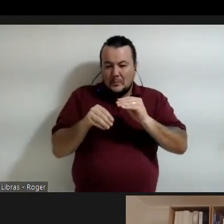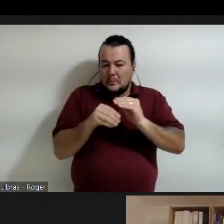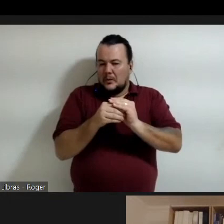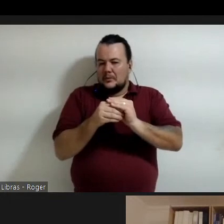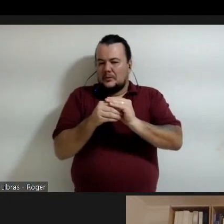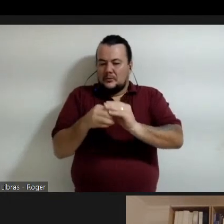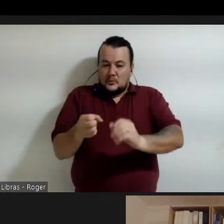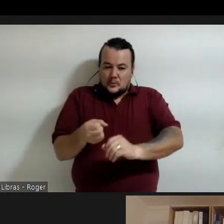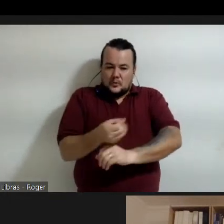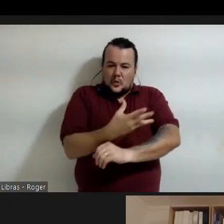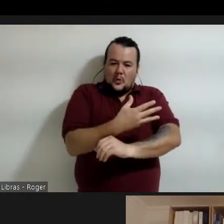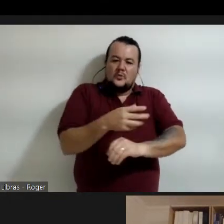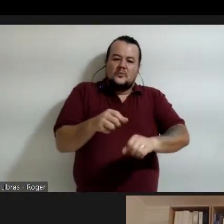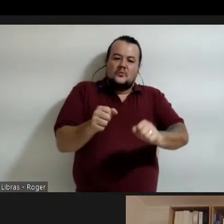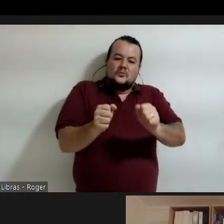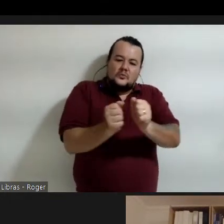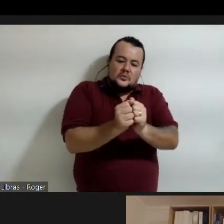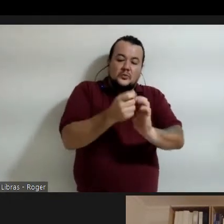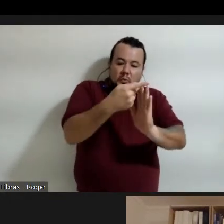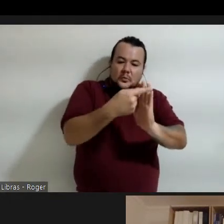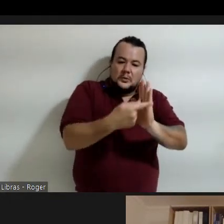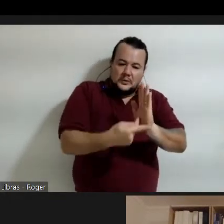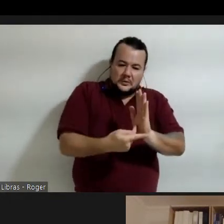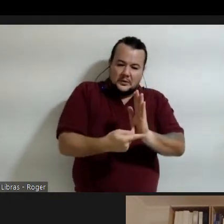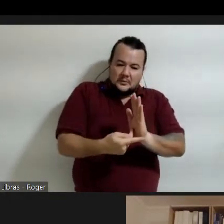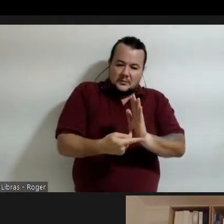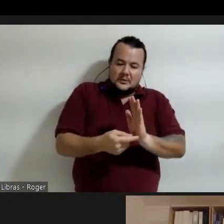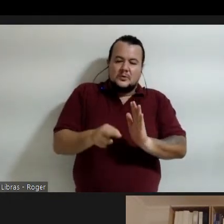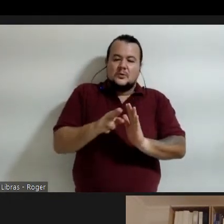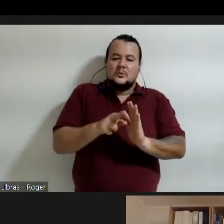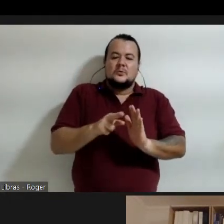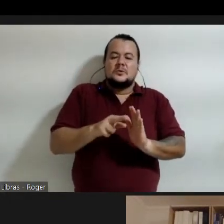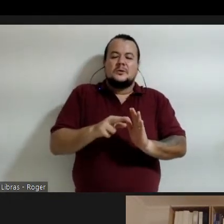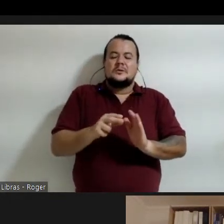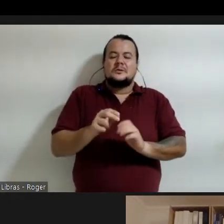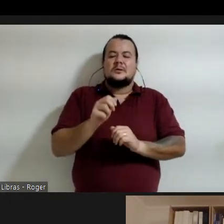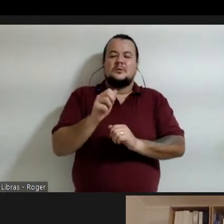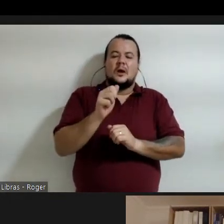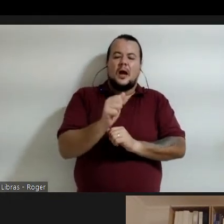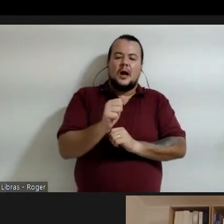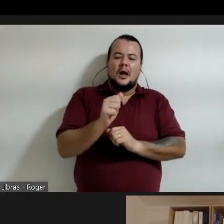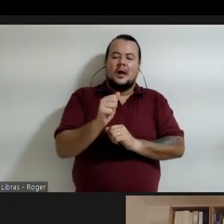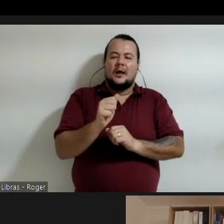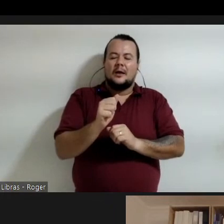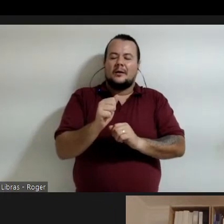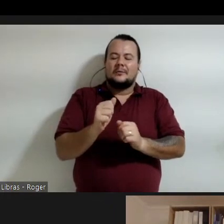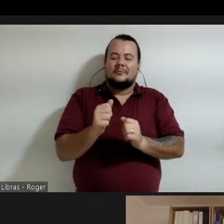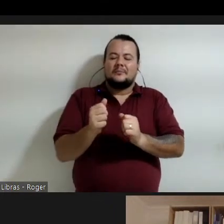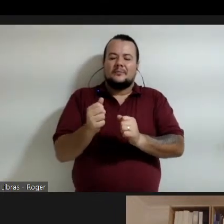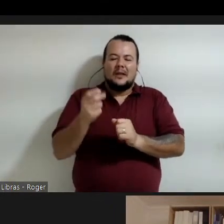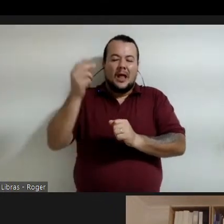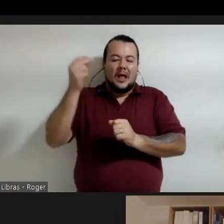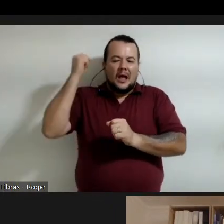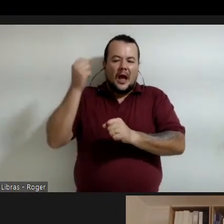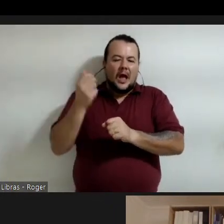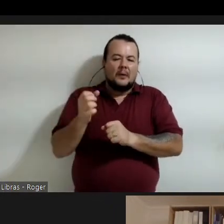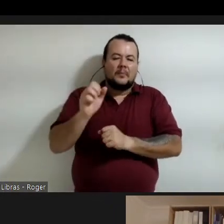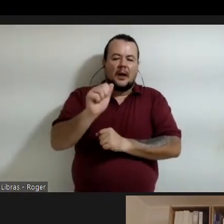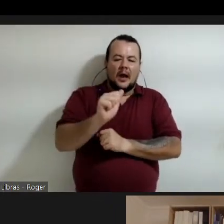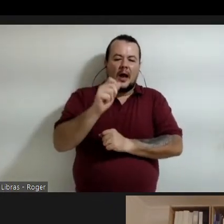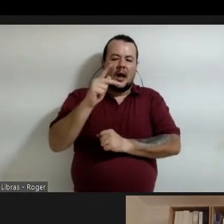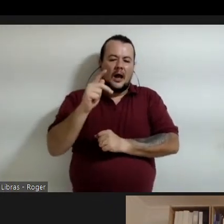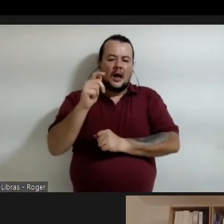do planejamento sob o regime do apartheid, para pensar em formas de intervenção em